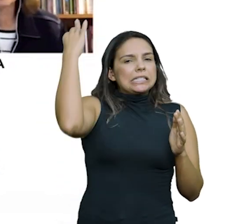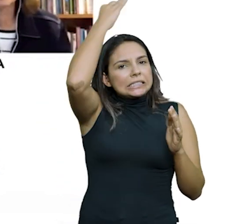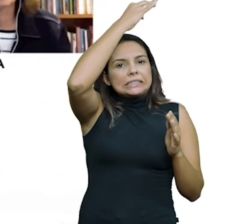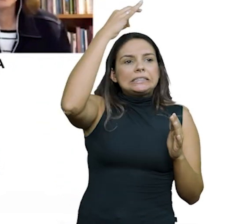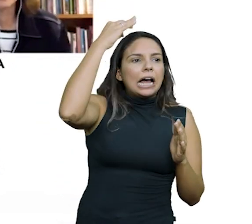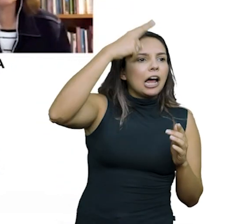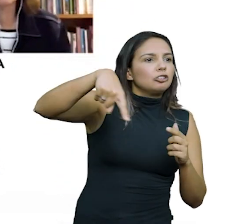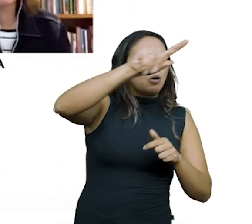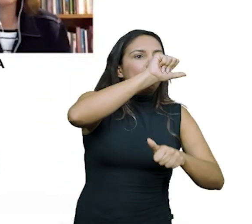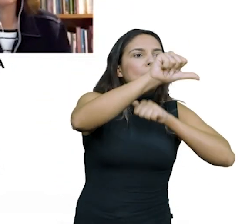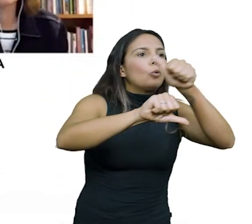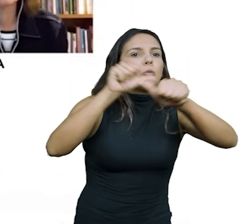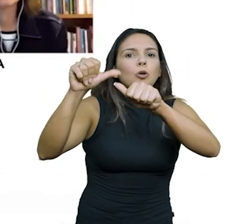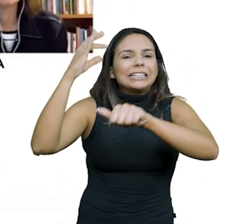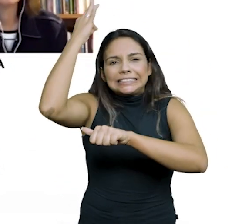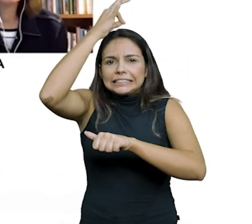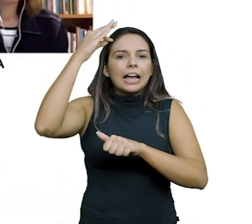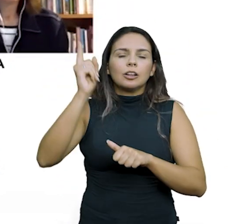Irmã Dulce, né?